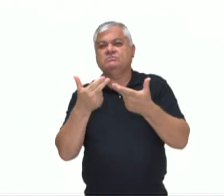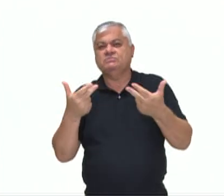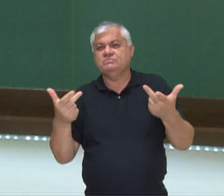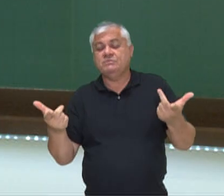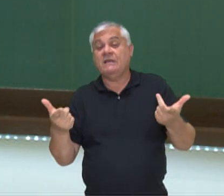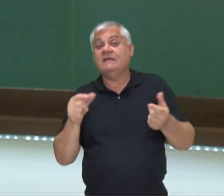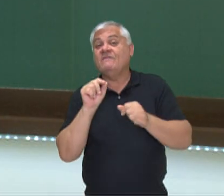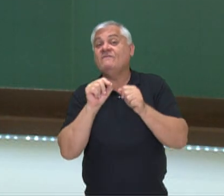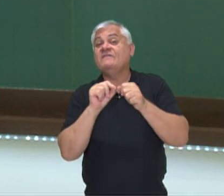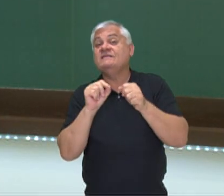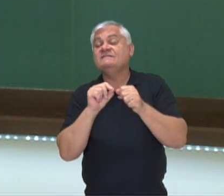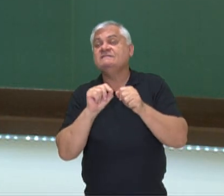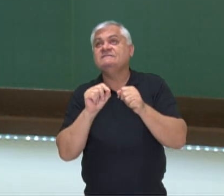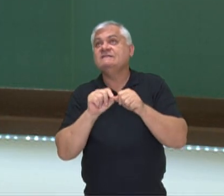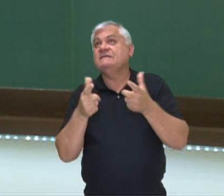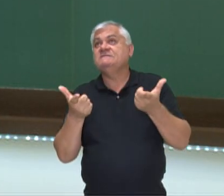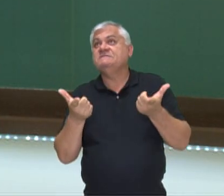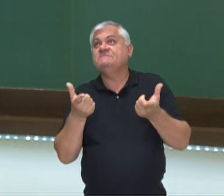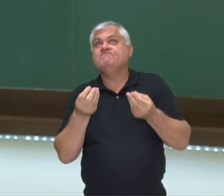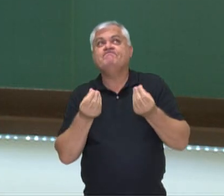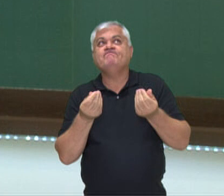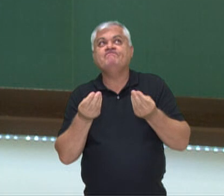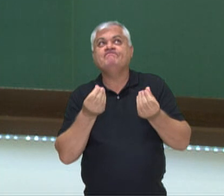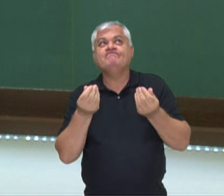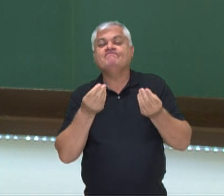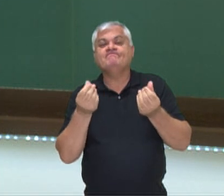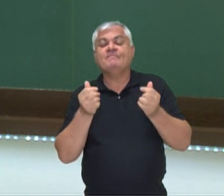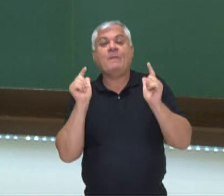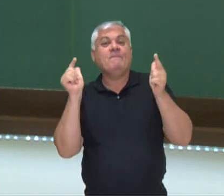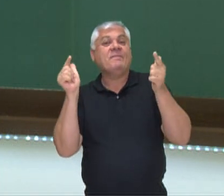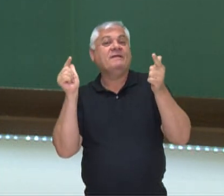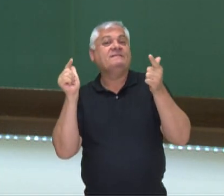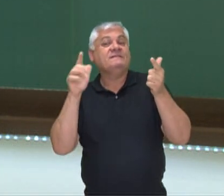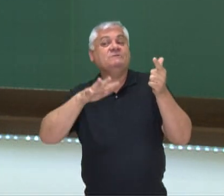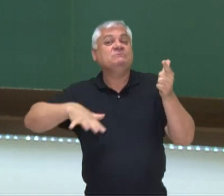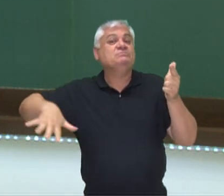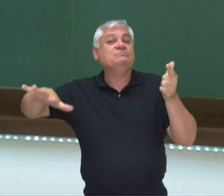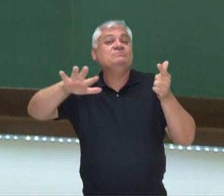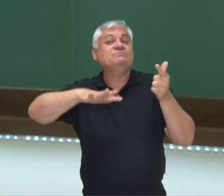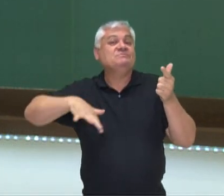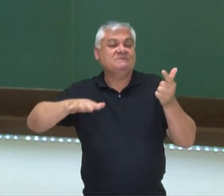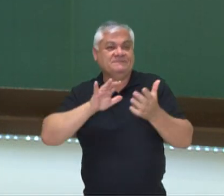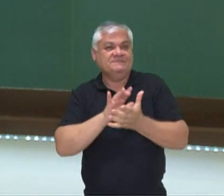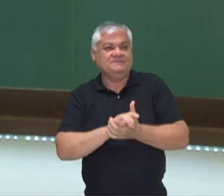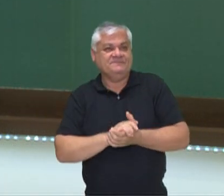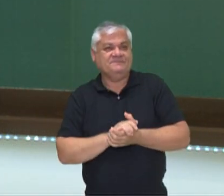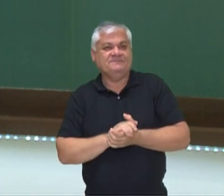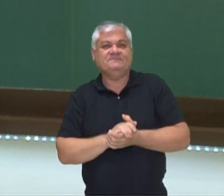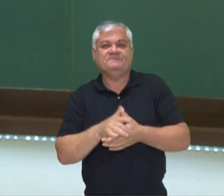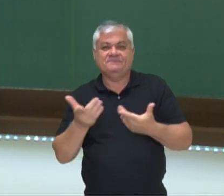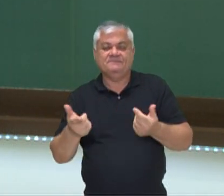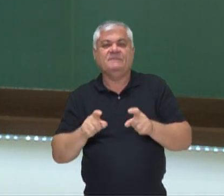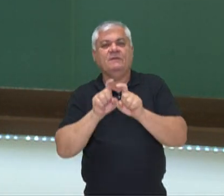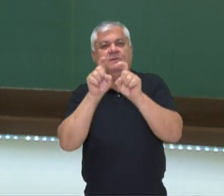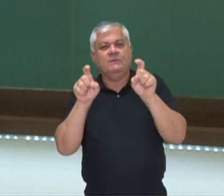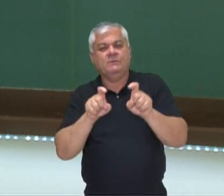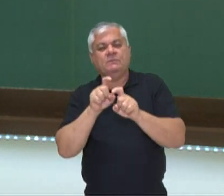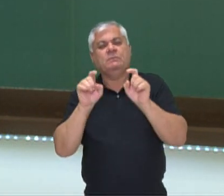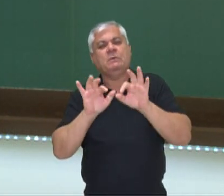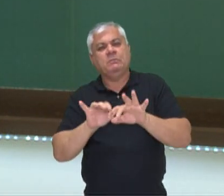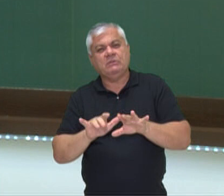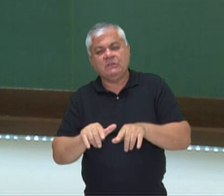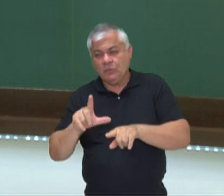gente fizesse alguns passeios de campo, visitas de campo? Computers,